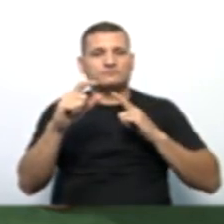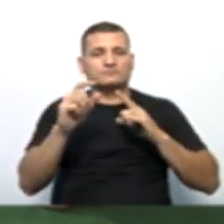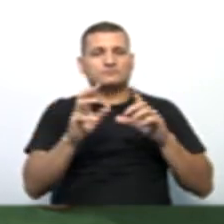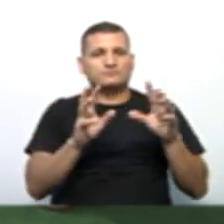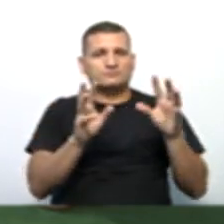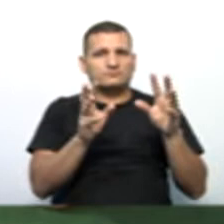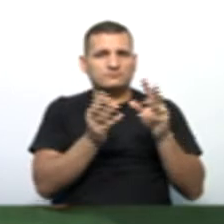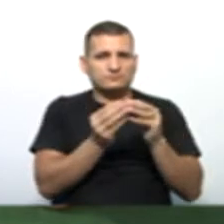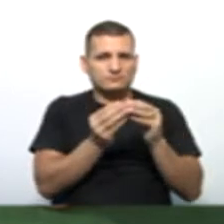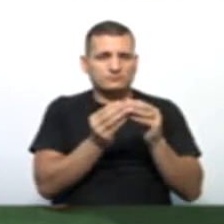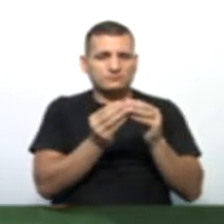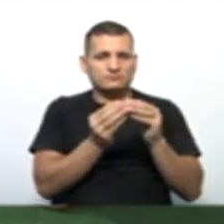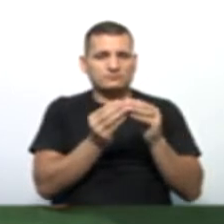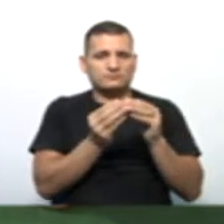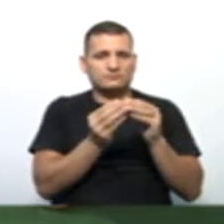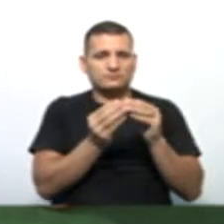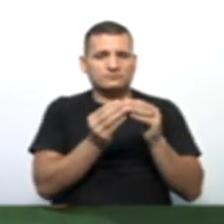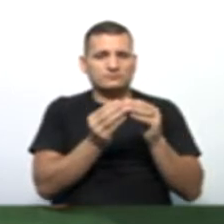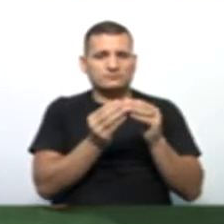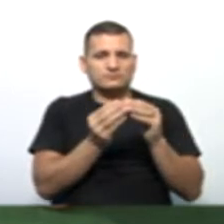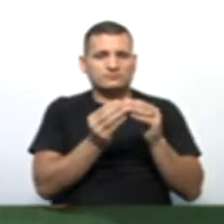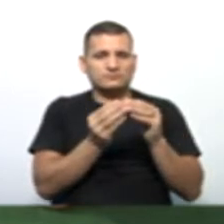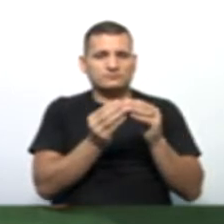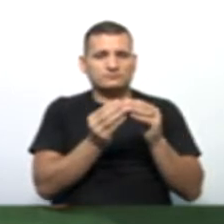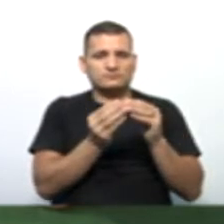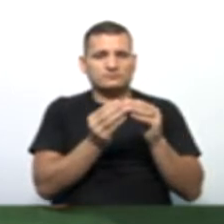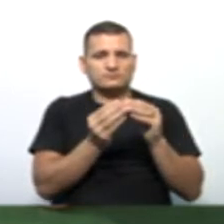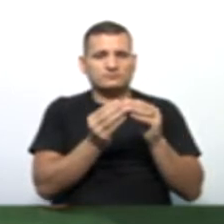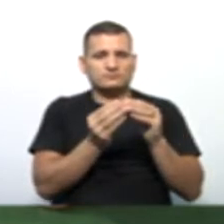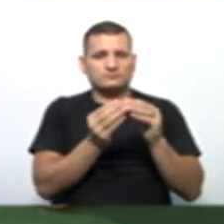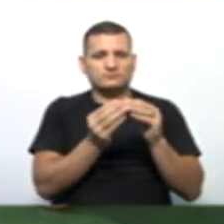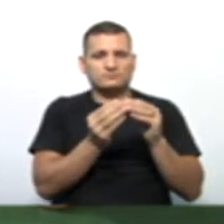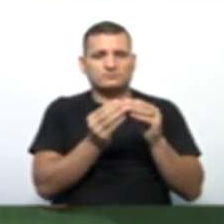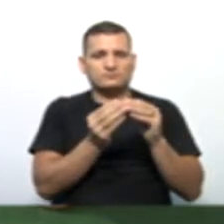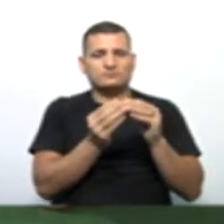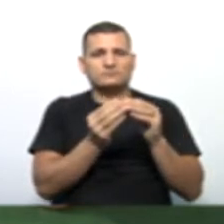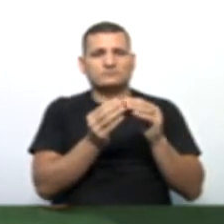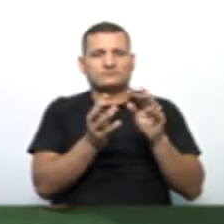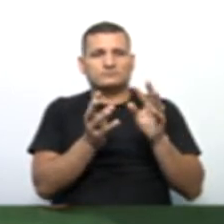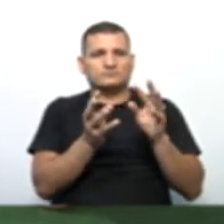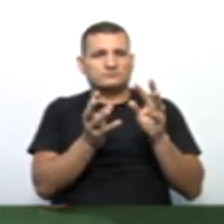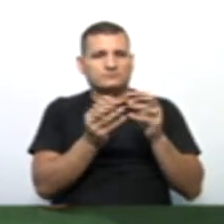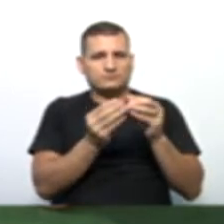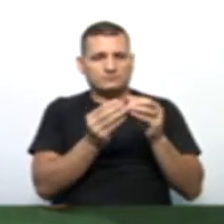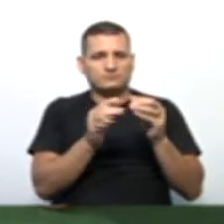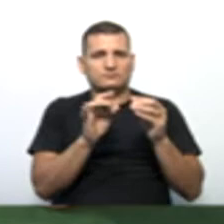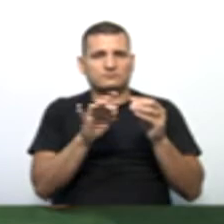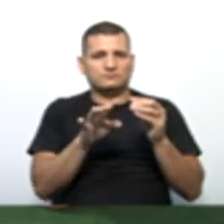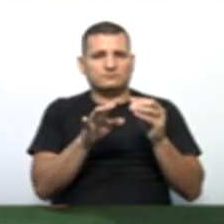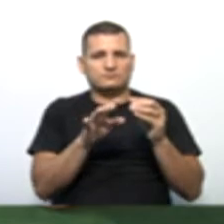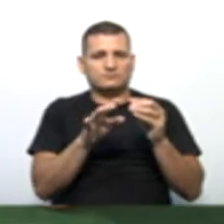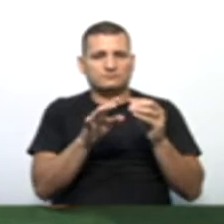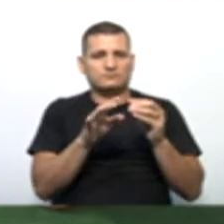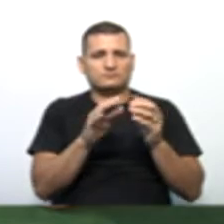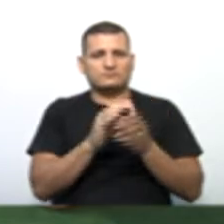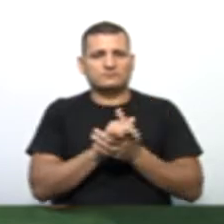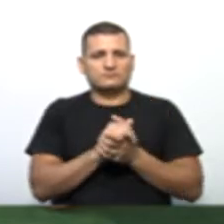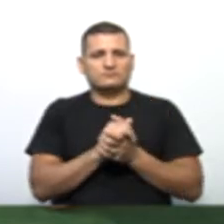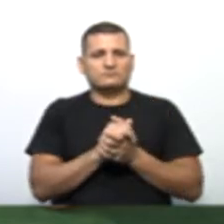resuminho daquela notícia é a aal resume coloca aquele chamativo né caminhão